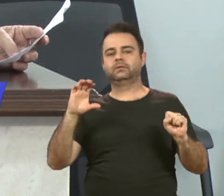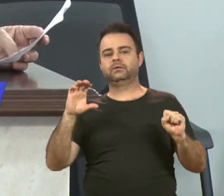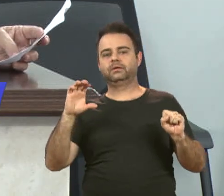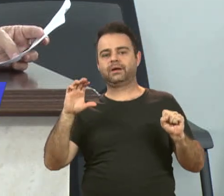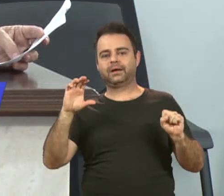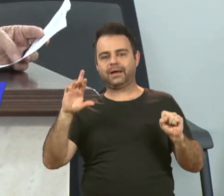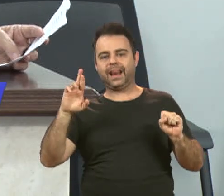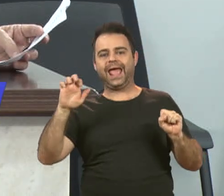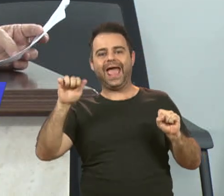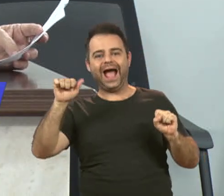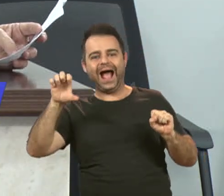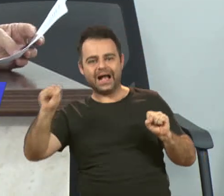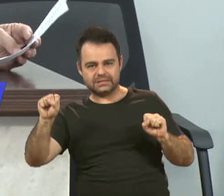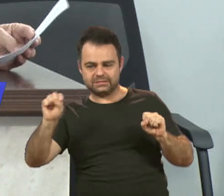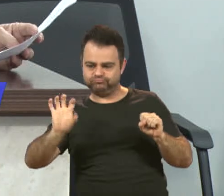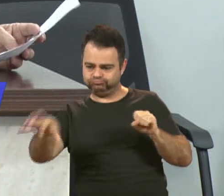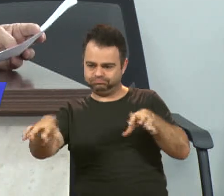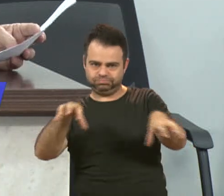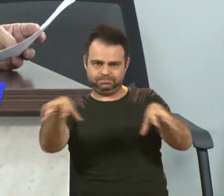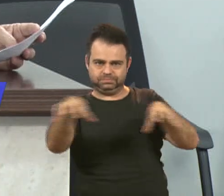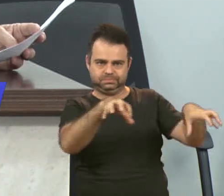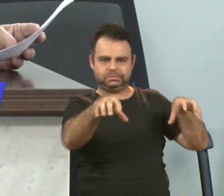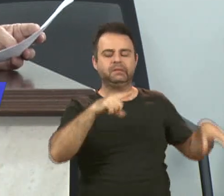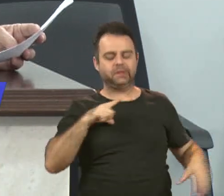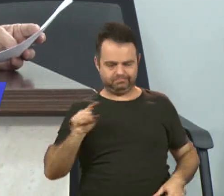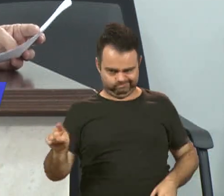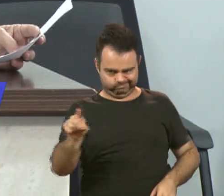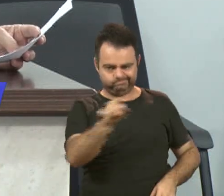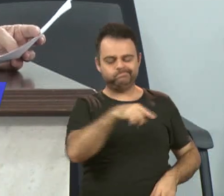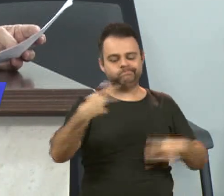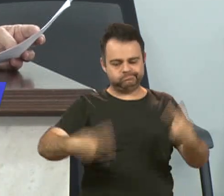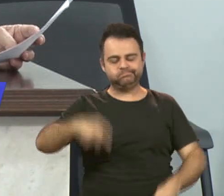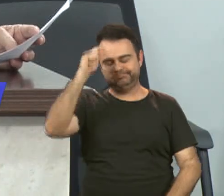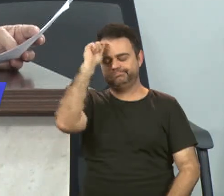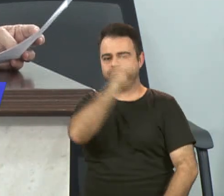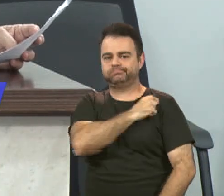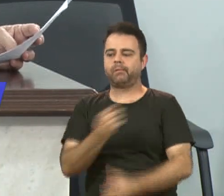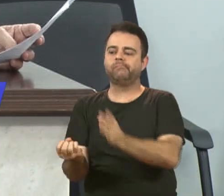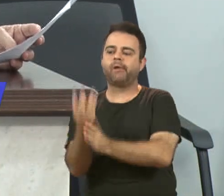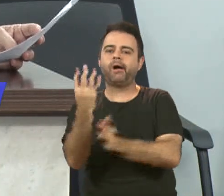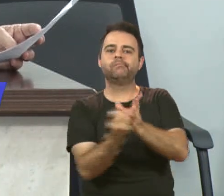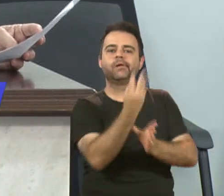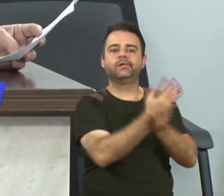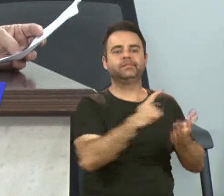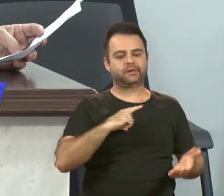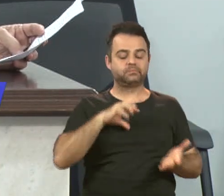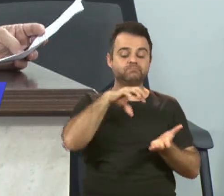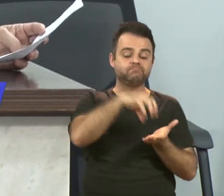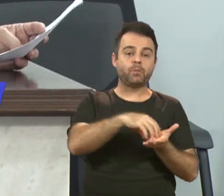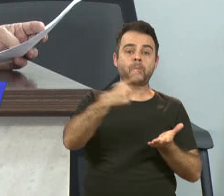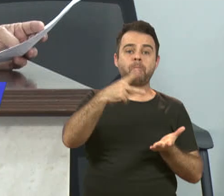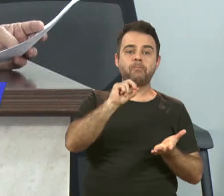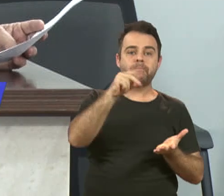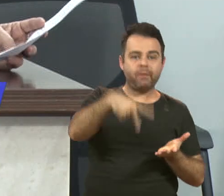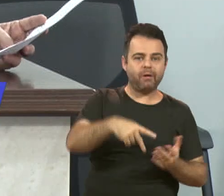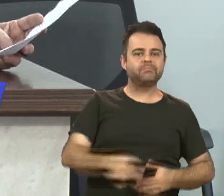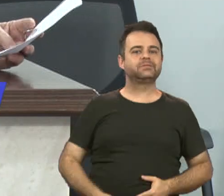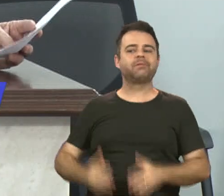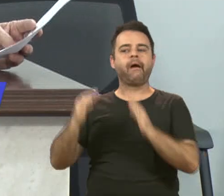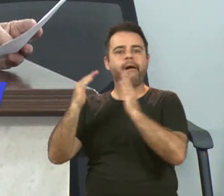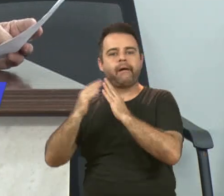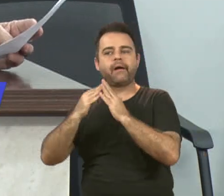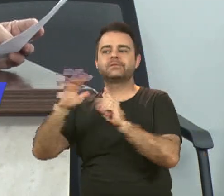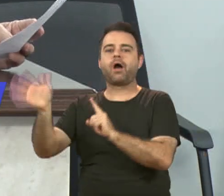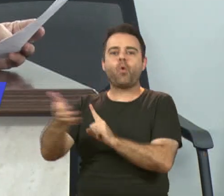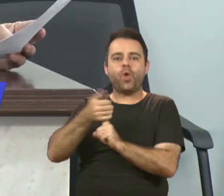Social e Centros de Referências Especializados da Assistência Social, Centro POP e Serviços de Acolhimento